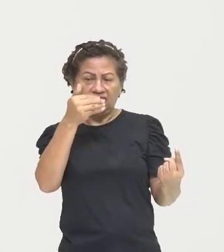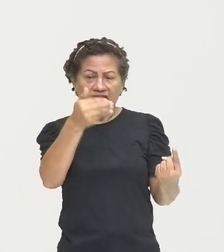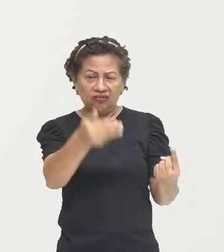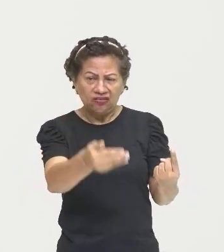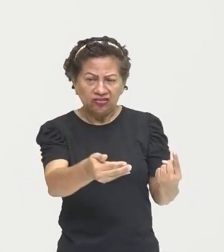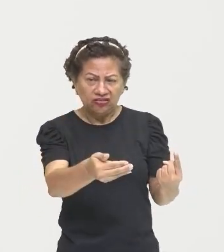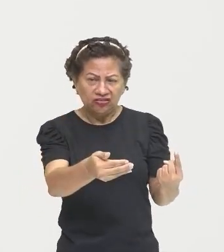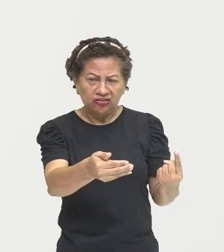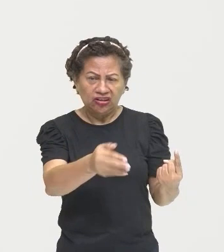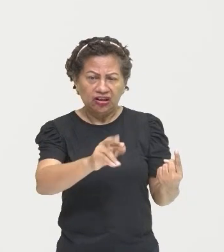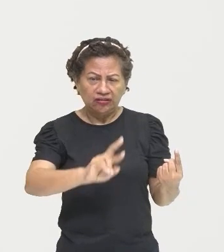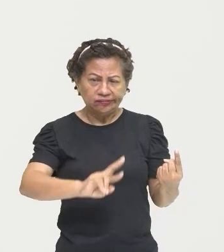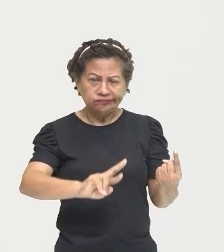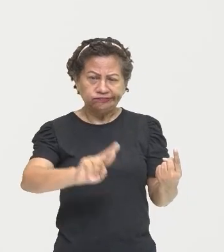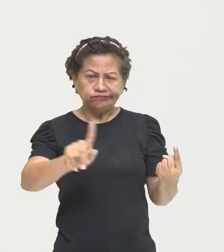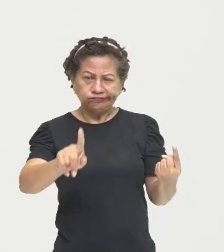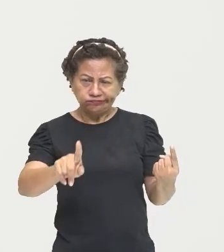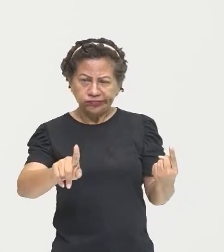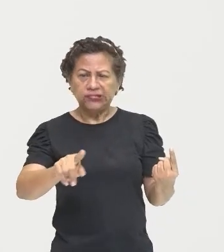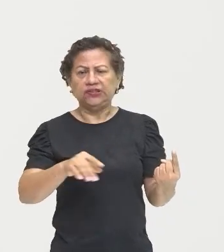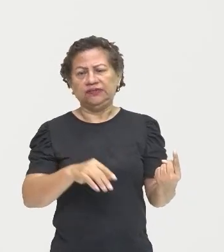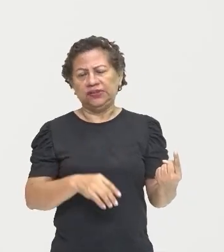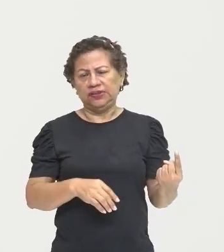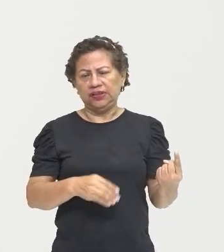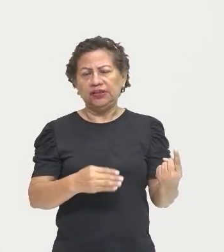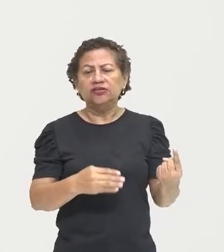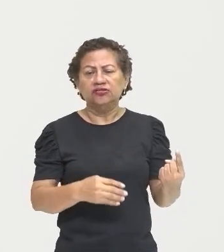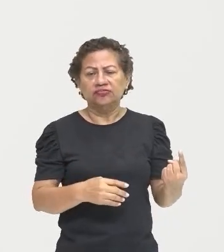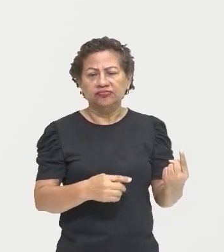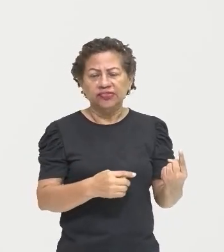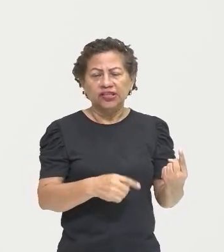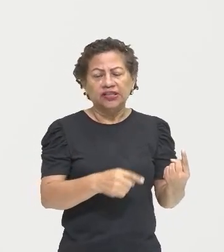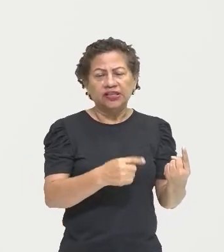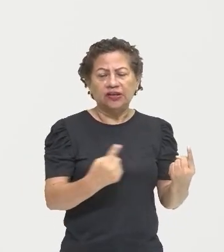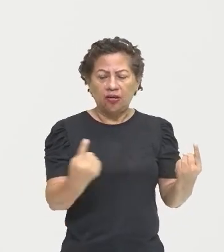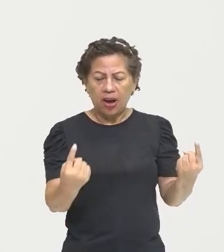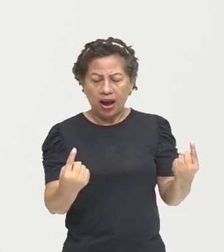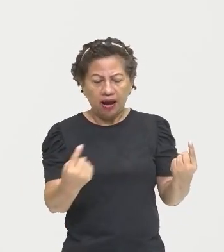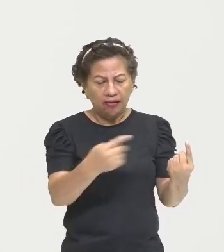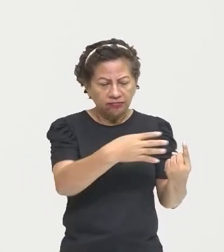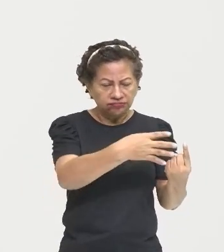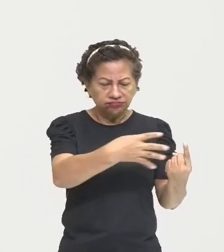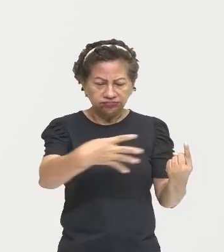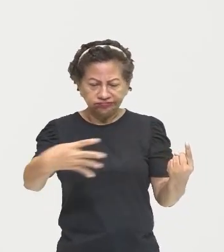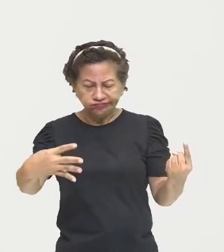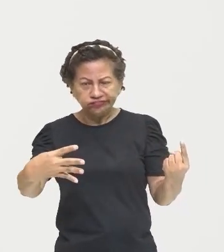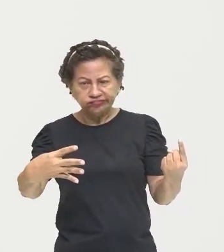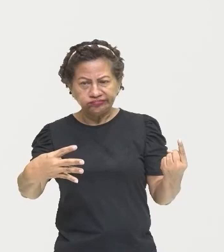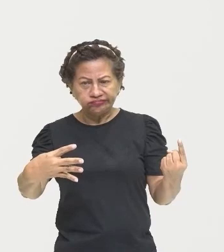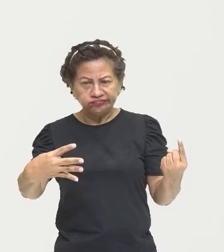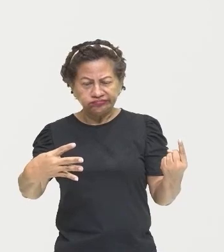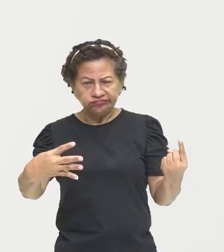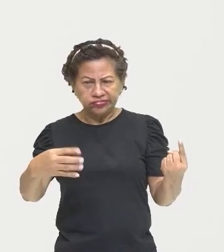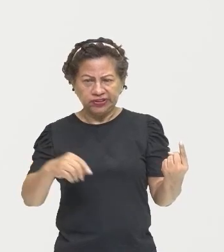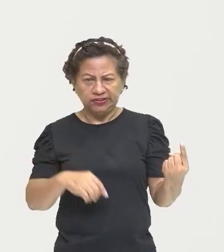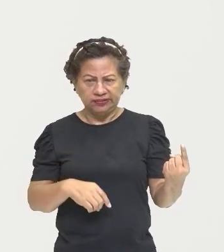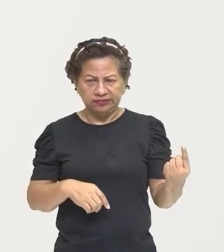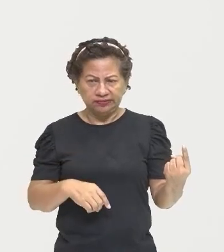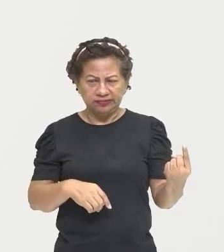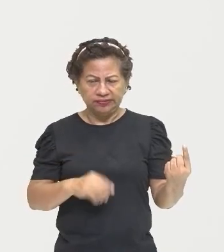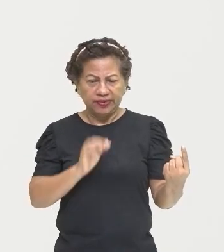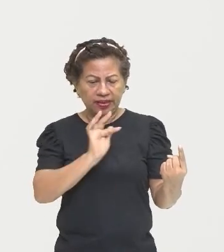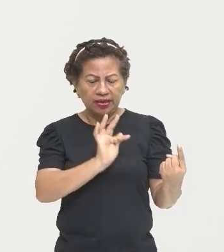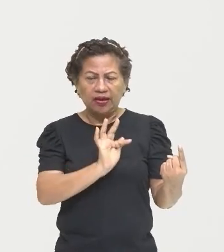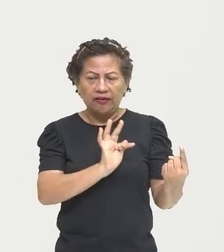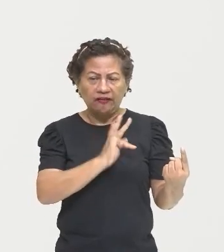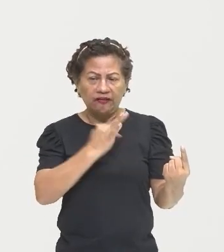De trabalhadores rurais e nós temos dentro dessa propriedade alguns avisos, algumas placas. Olha só, terra da família